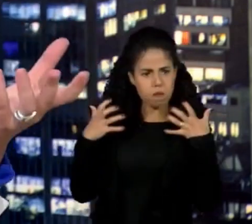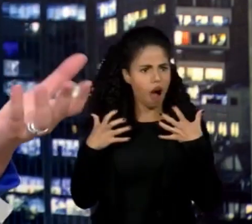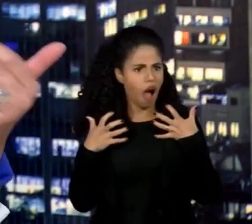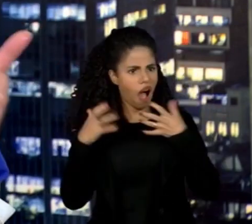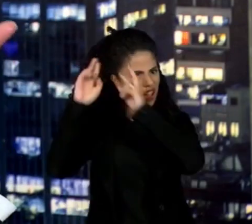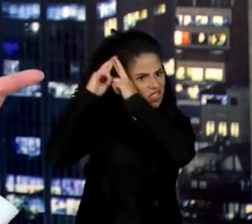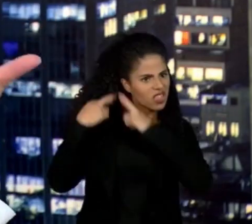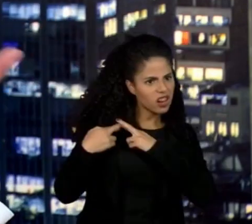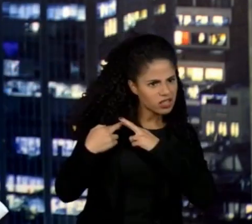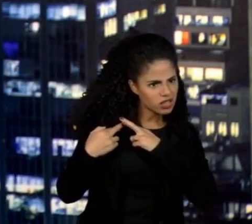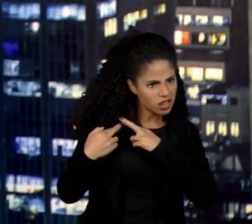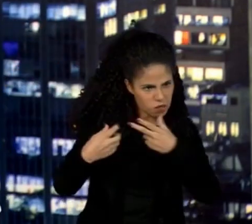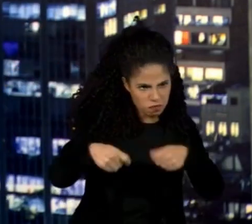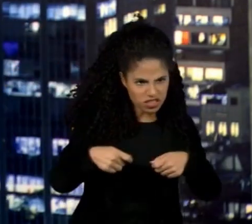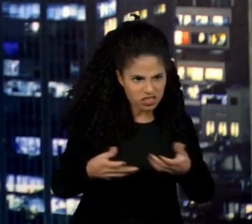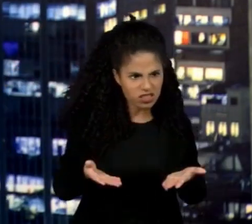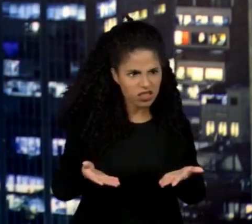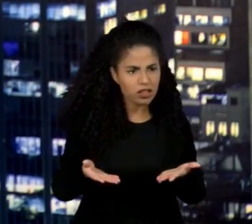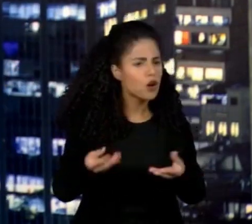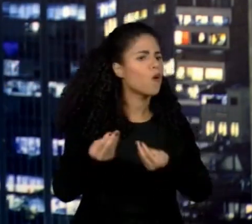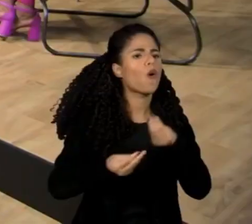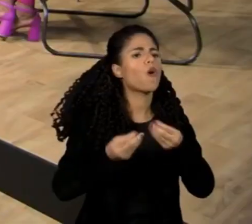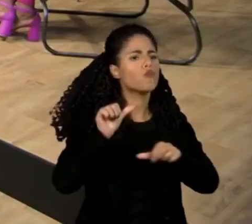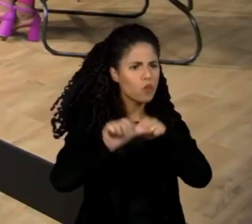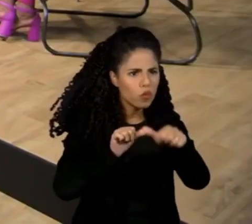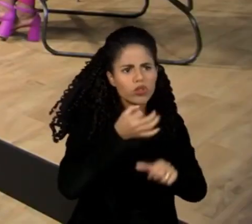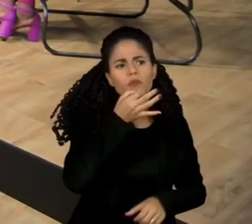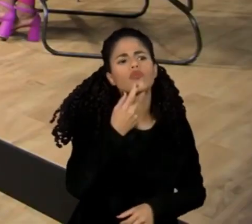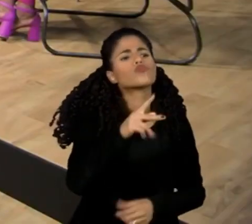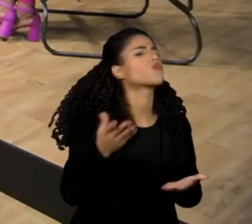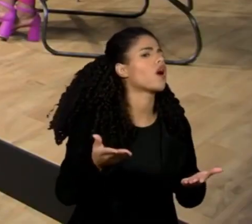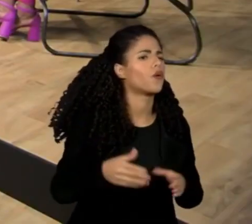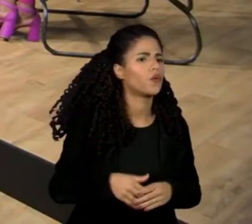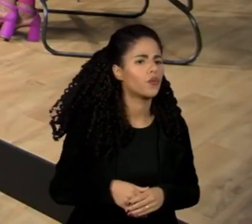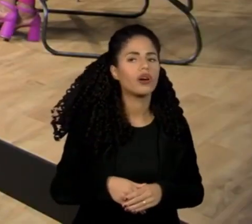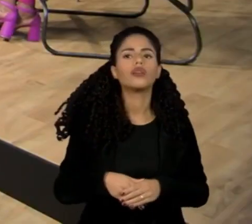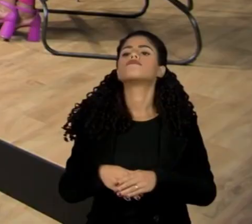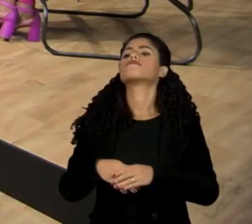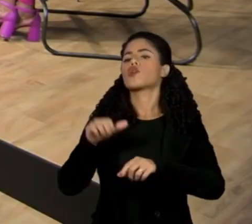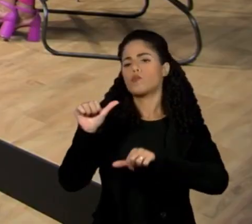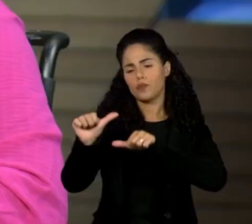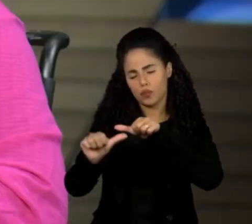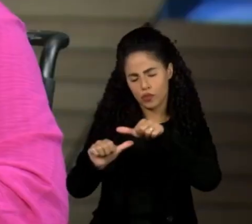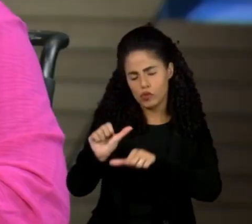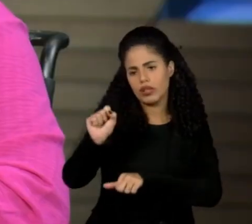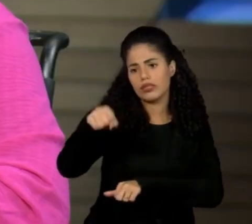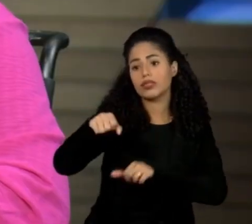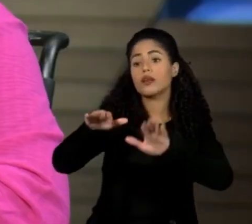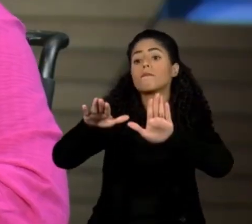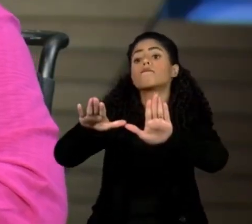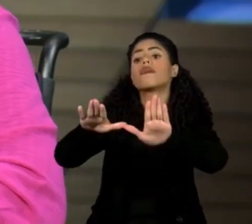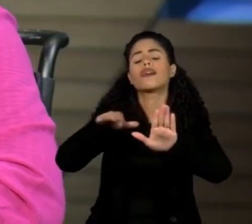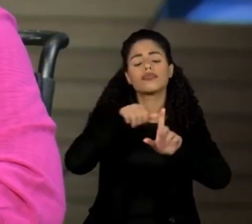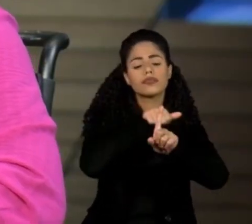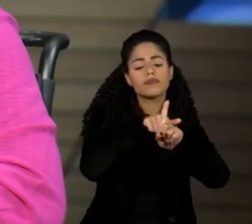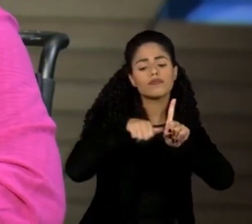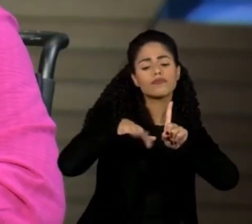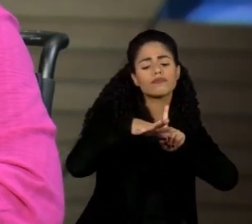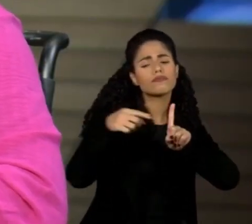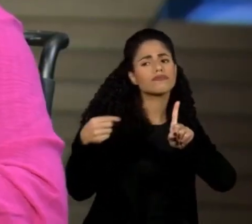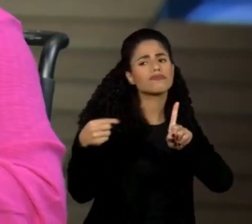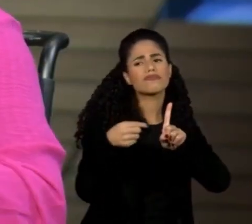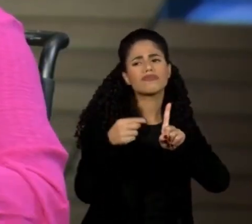isso vem avançando também tá mudando você tem uma mudança mas assim a nossa sociedade ela é